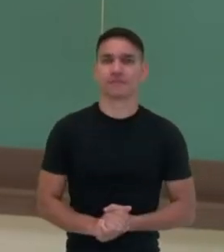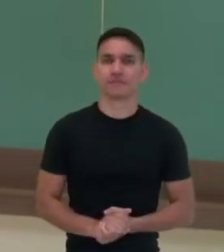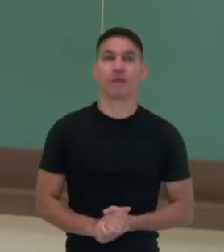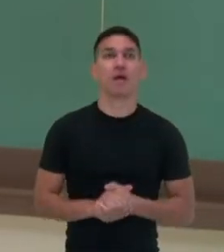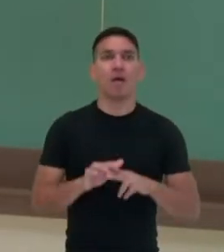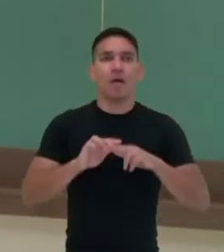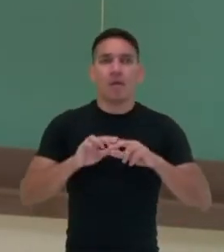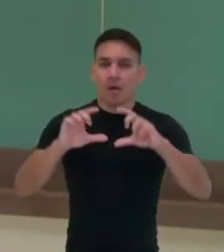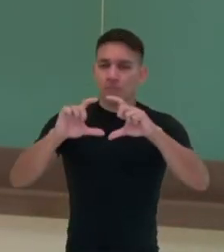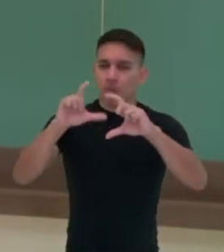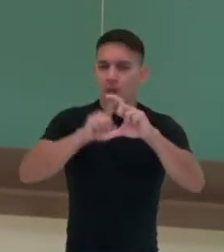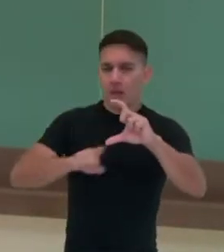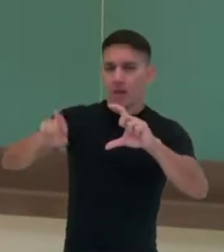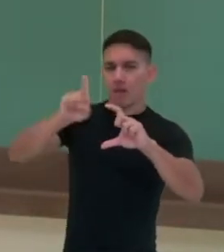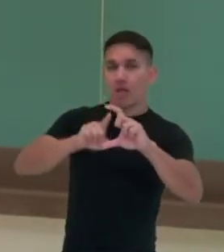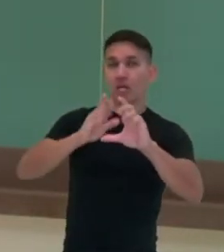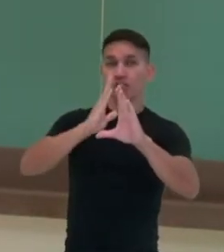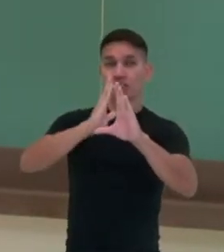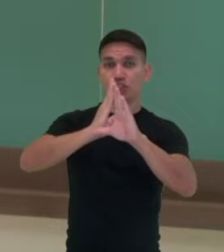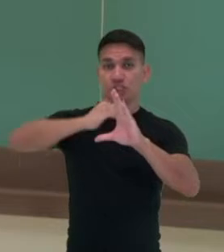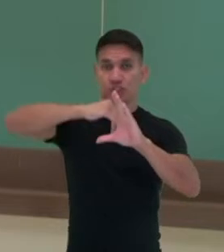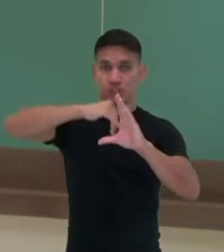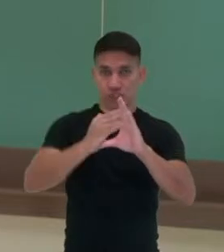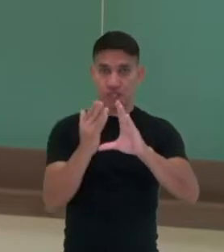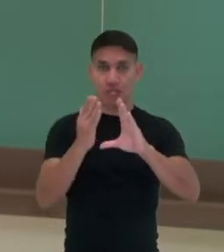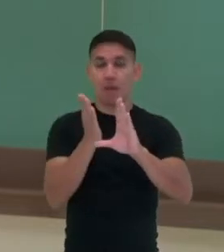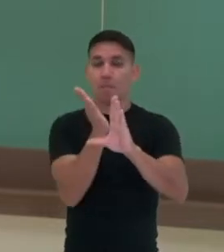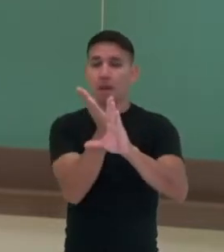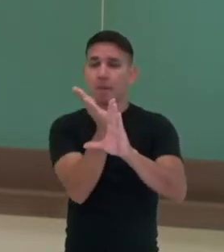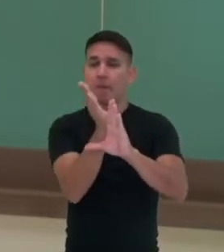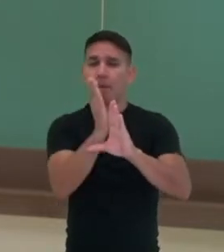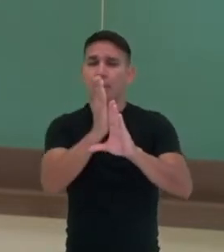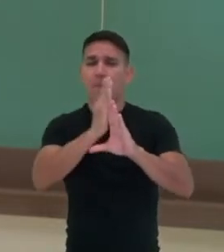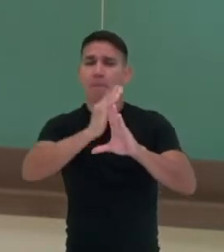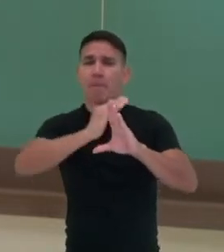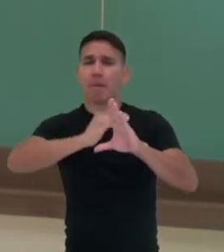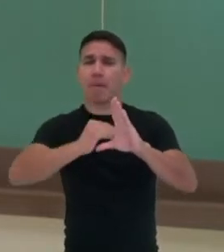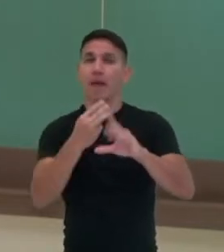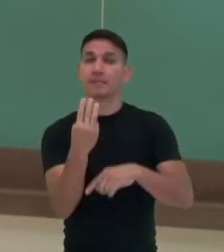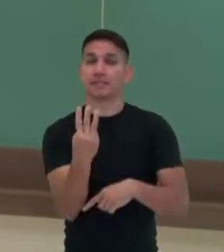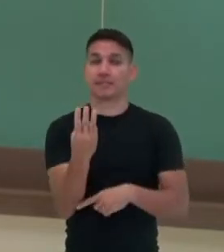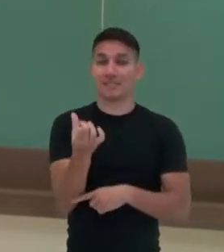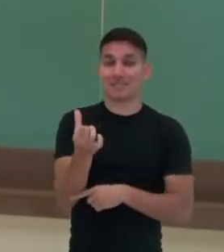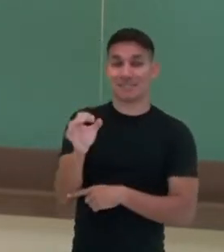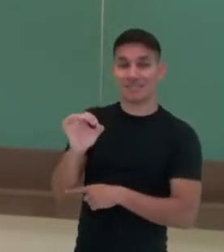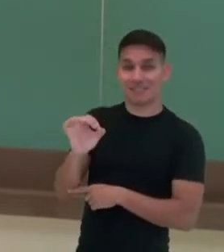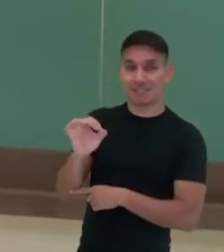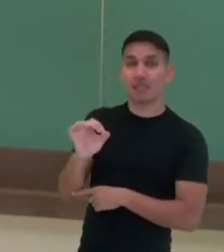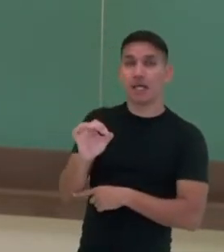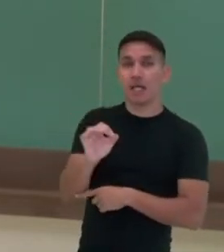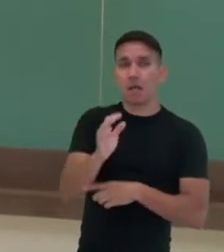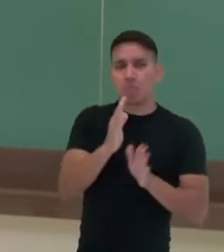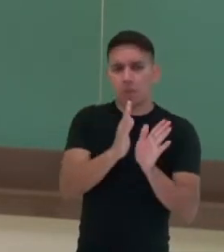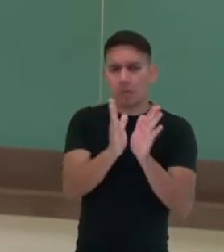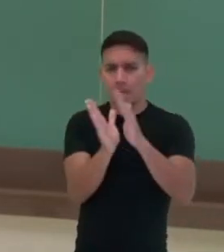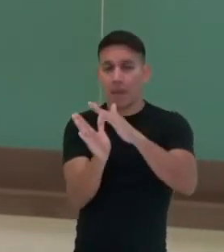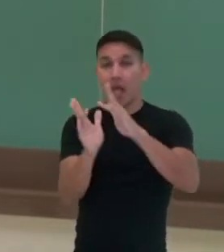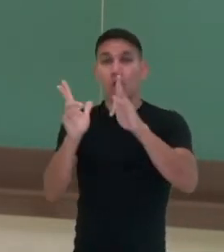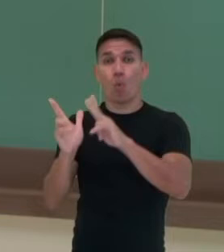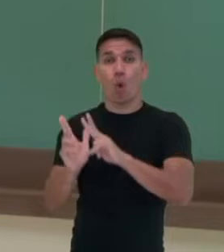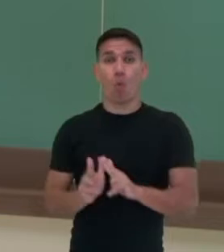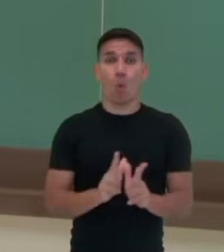a circunferência, ela é dividida em 360 partes iguais, ou seja, ela fecha certinho